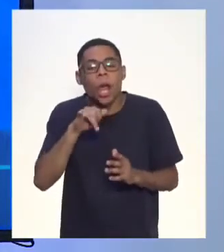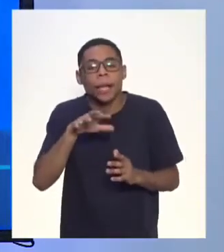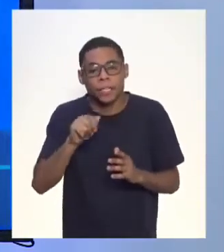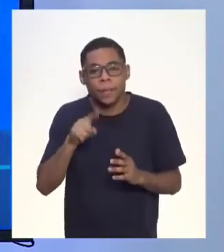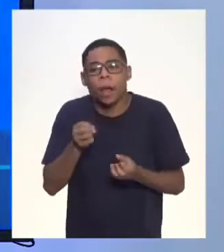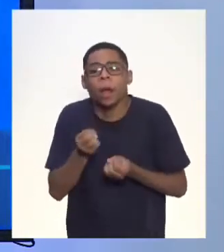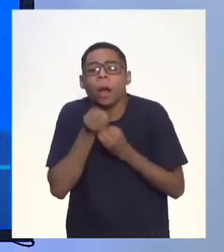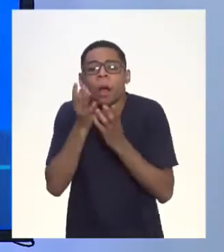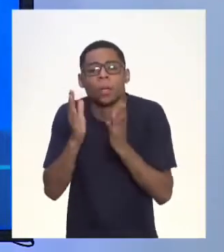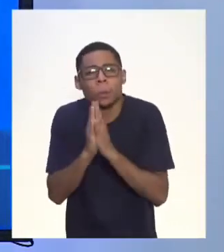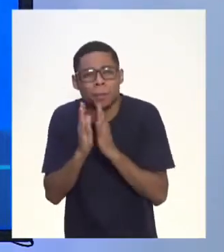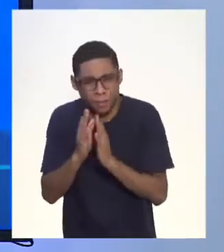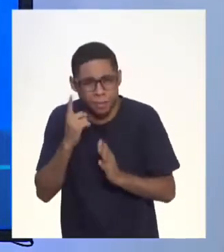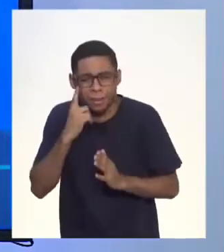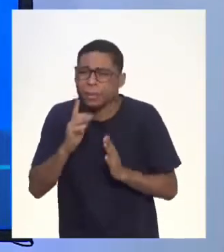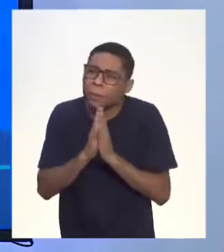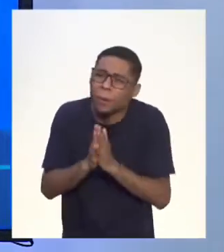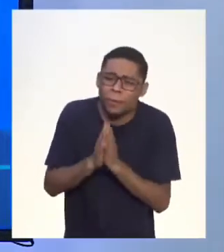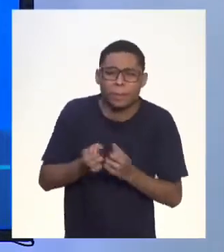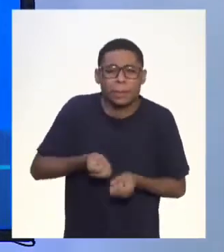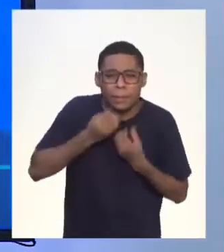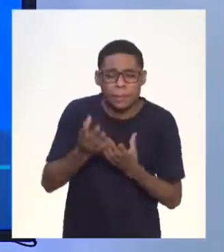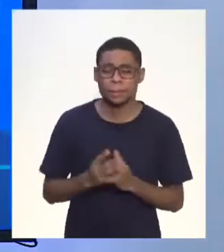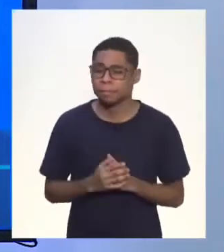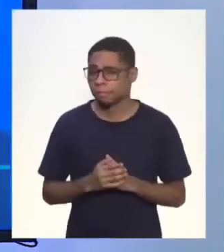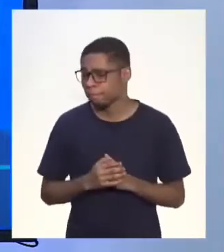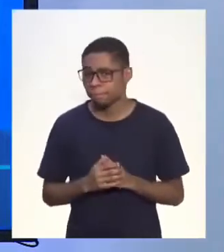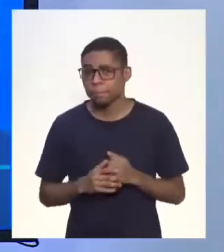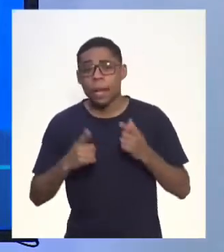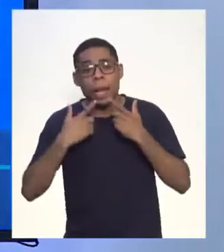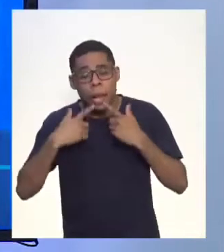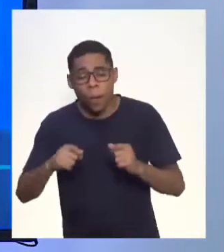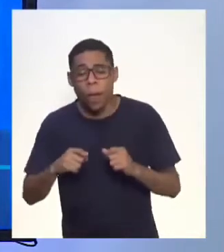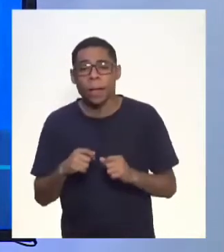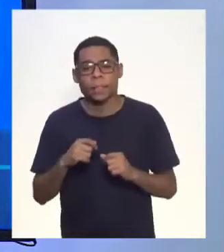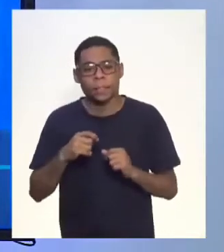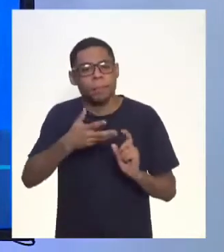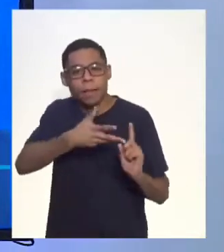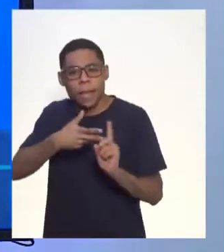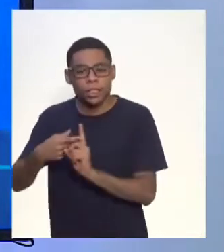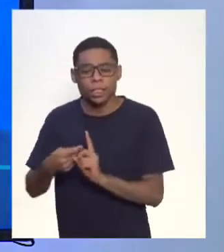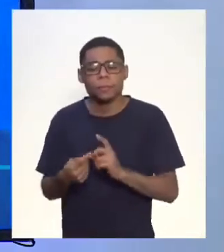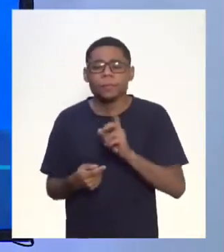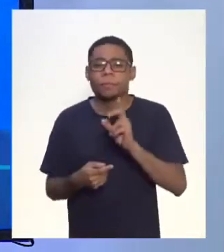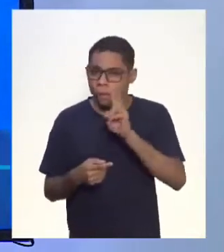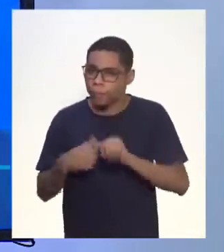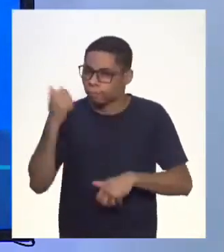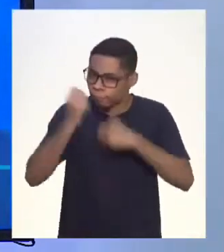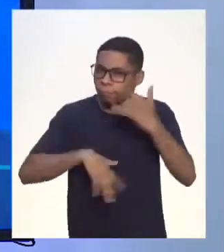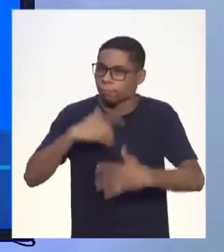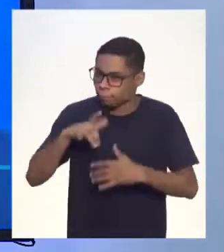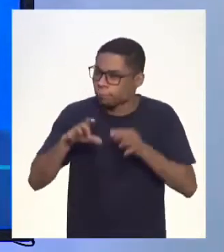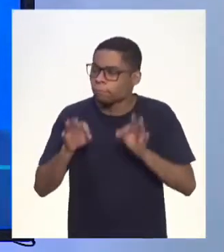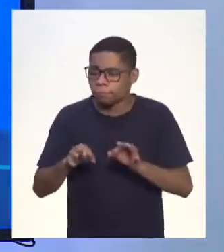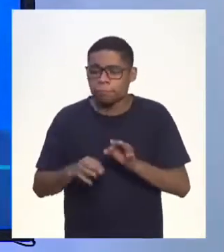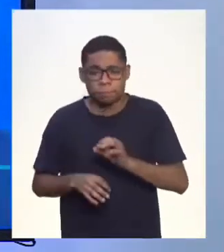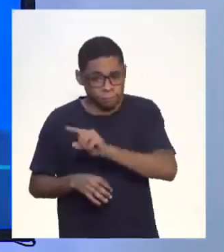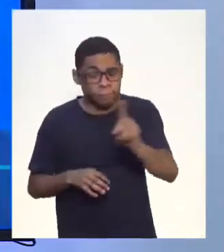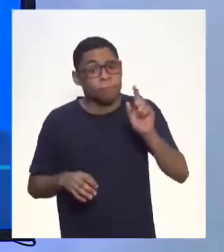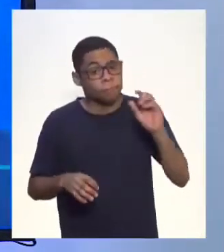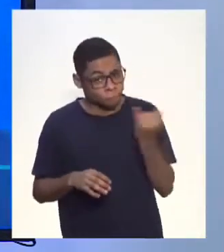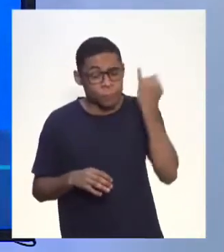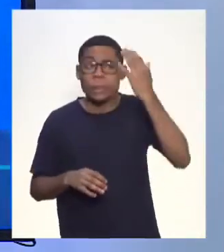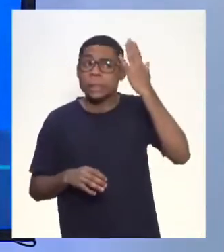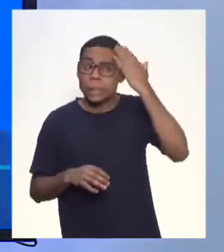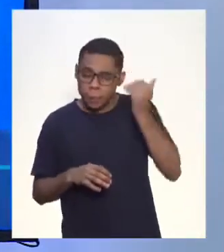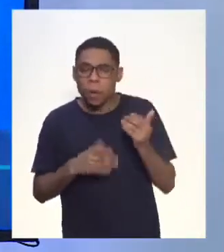aí tem até o conotativo, referencial, tem até a linguagem apelativa. Eu vou enfatizar muito nessa parte, porque é importante aí o